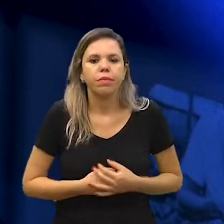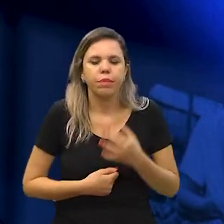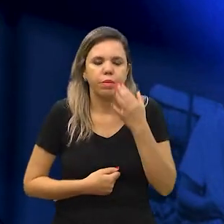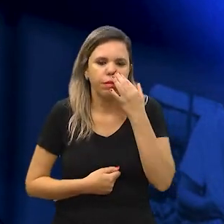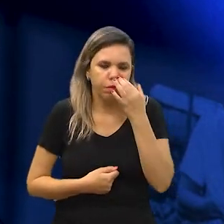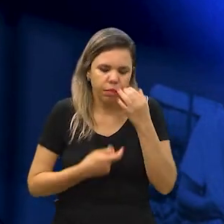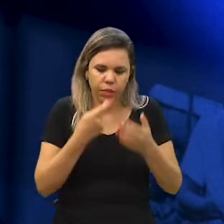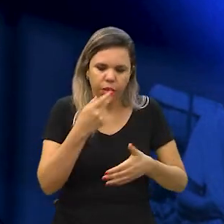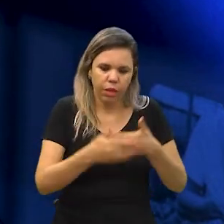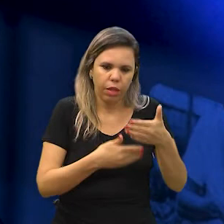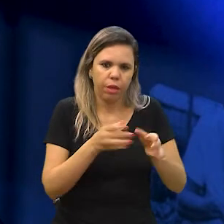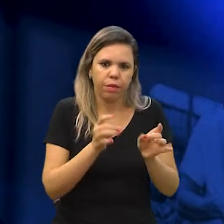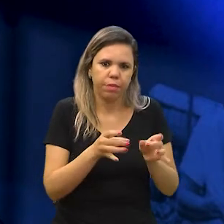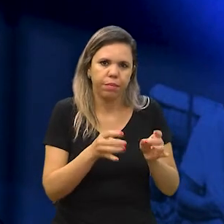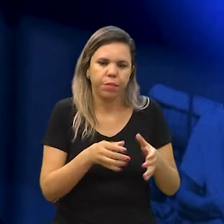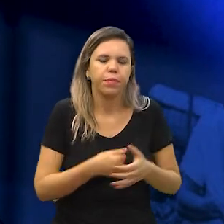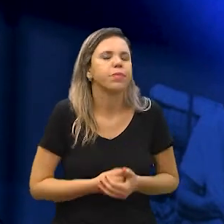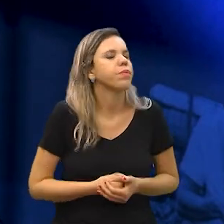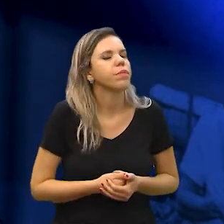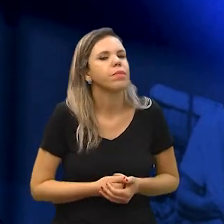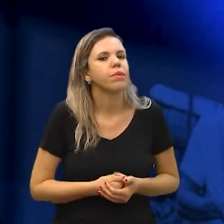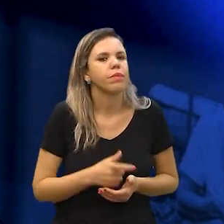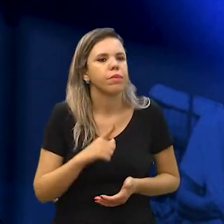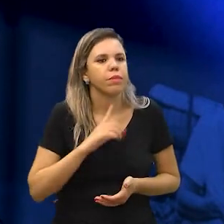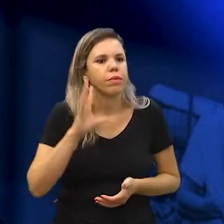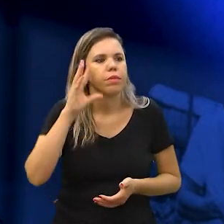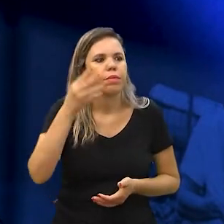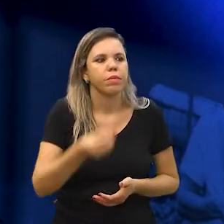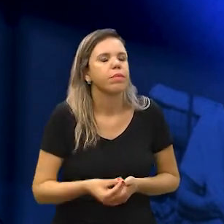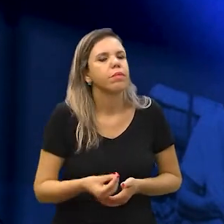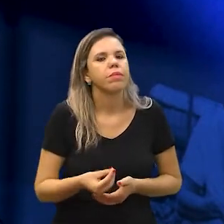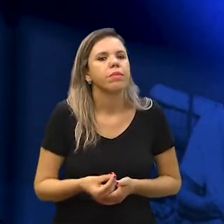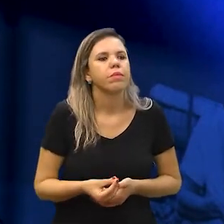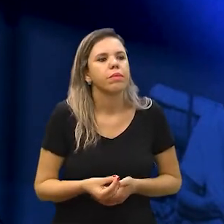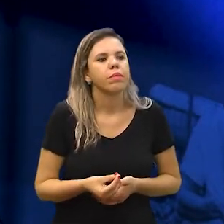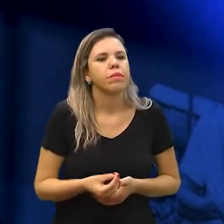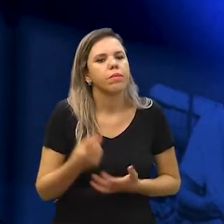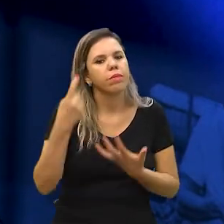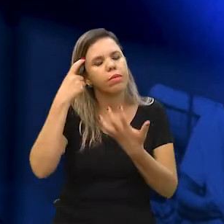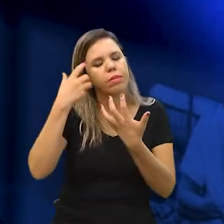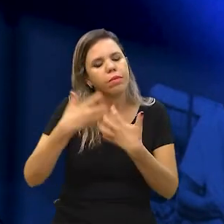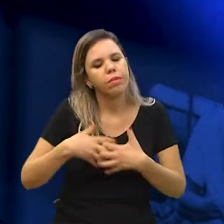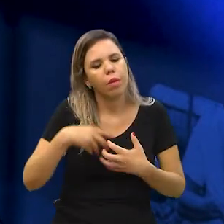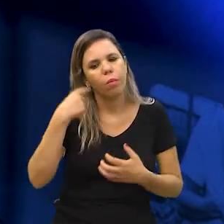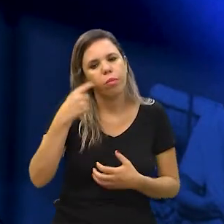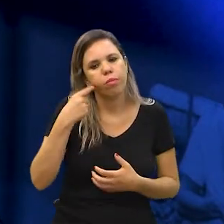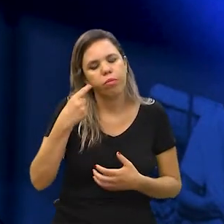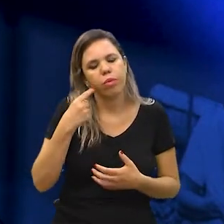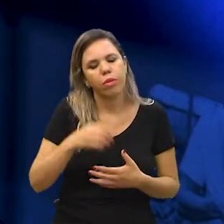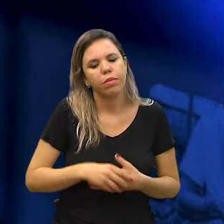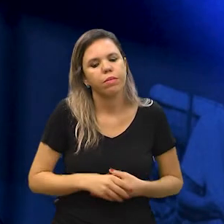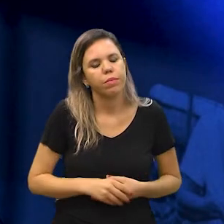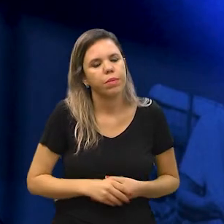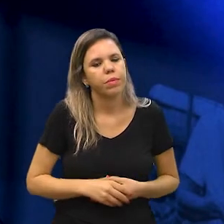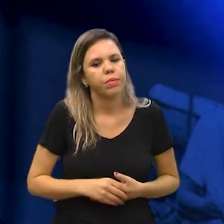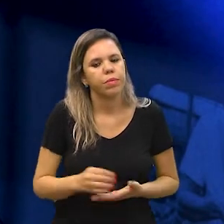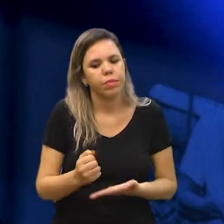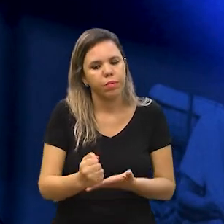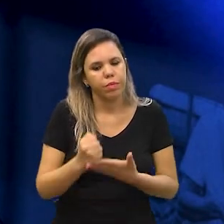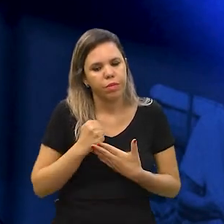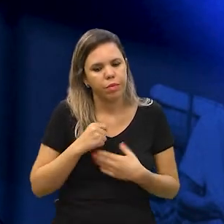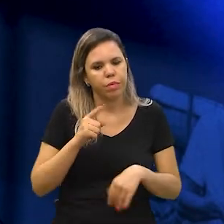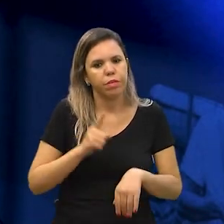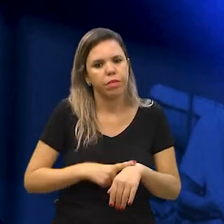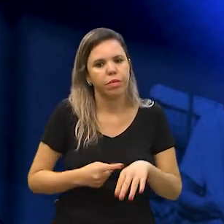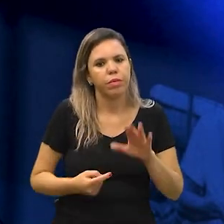Então, eu diria que sim, nesse processo de vendas, ter as ferramentas para entender como a cabeça de uma advogada, de um advogado funciona, ela me